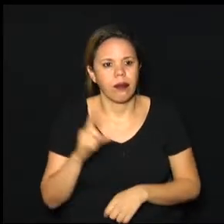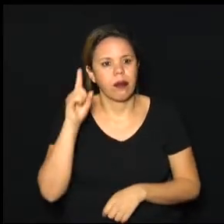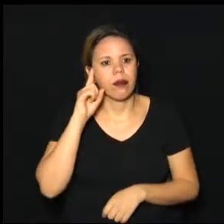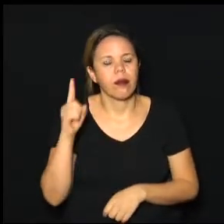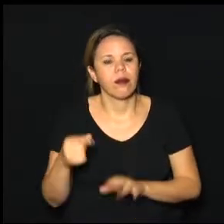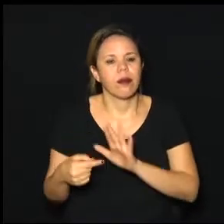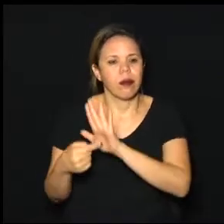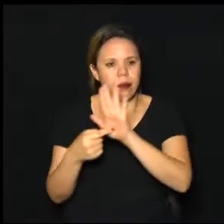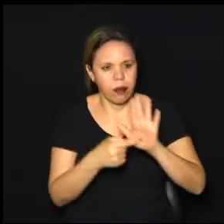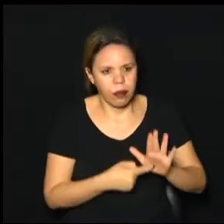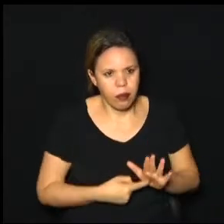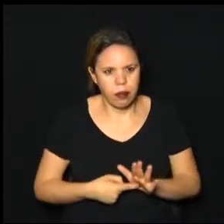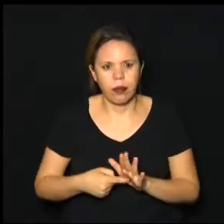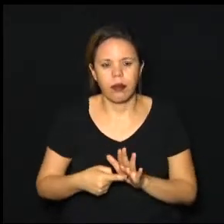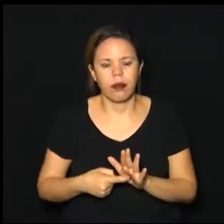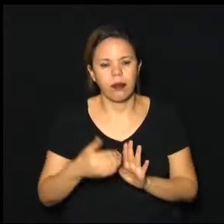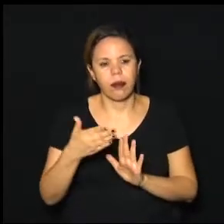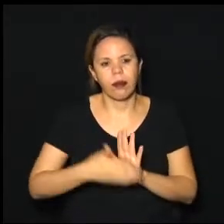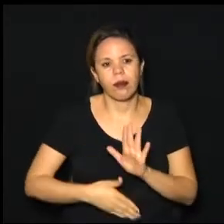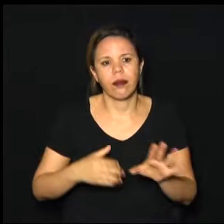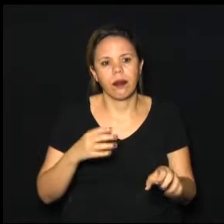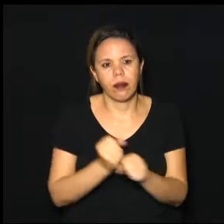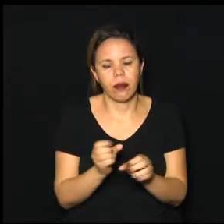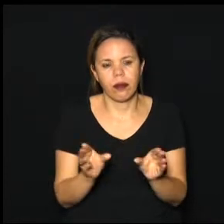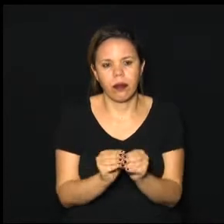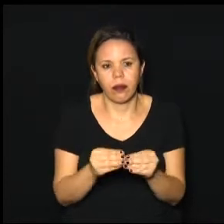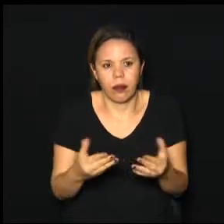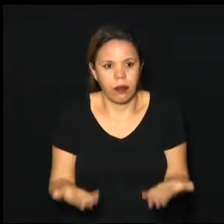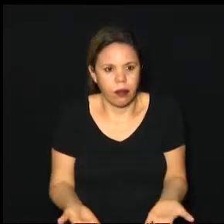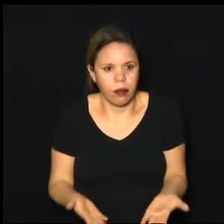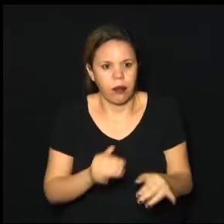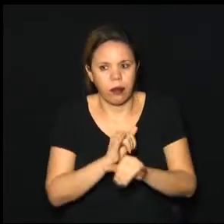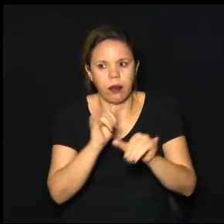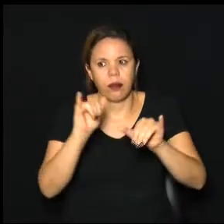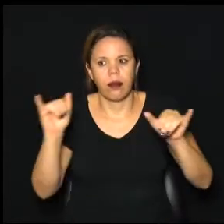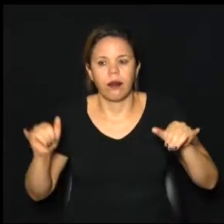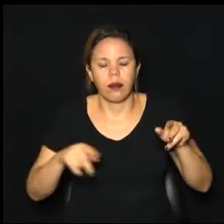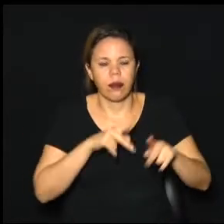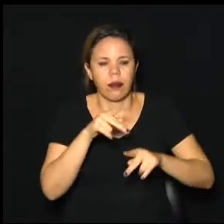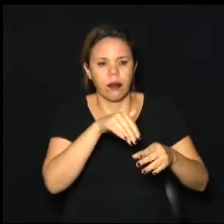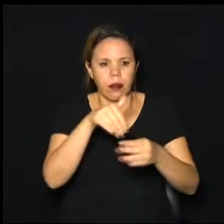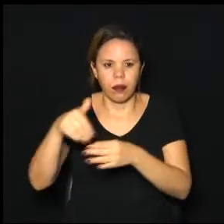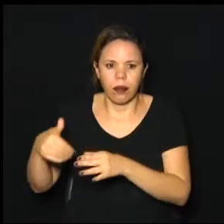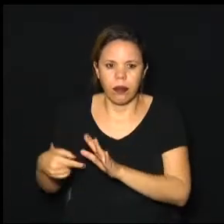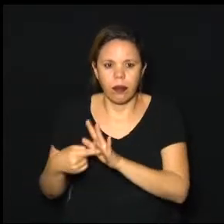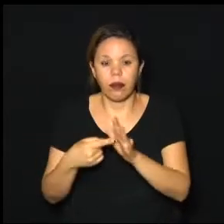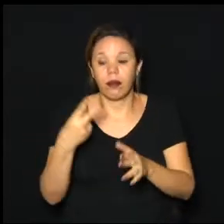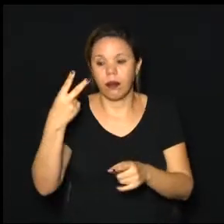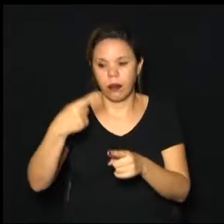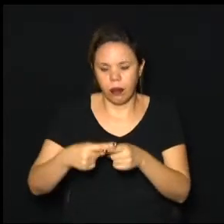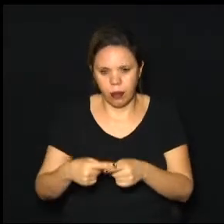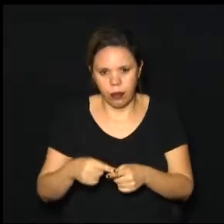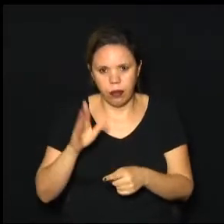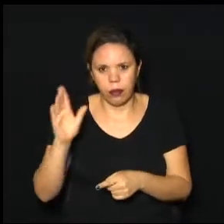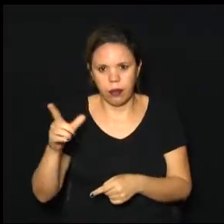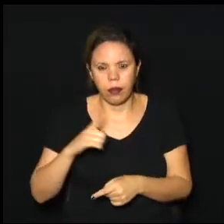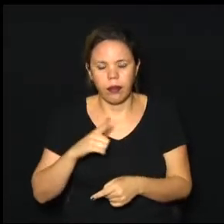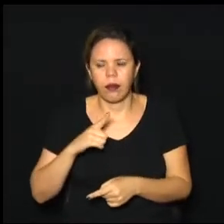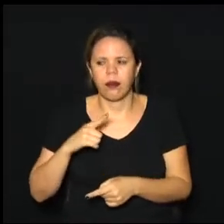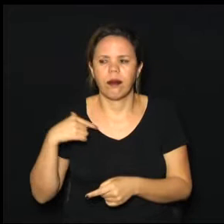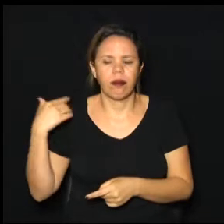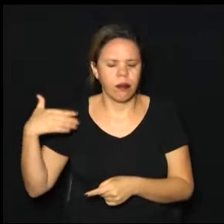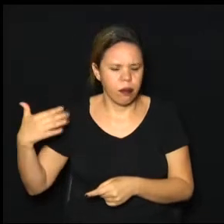da apresentação da prestação de contas final. Então, as campanhas eleitorais elas vão prestar contas 2 vezes. Isso já